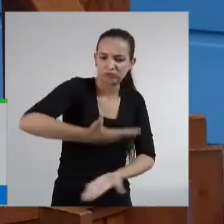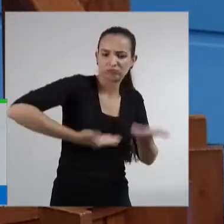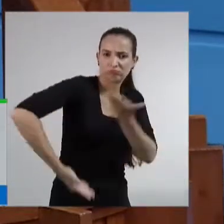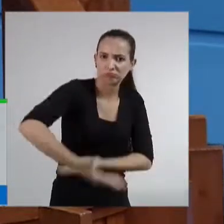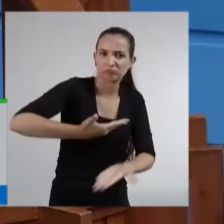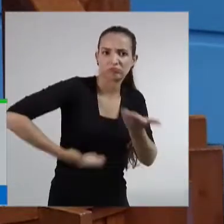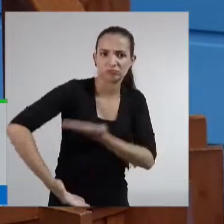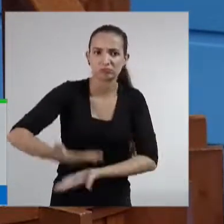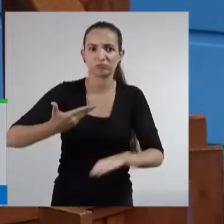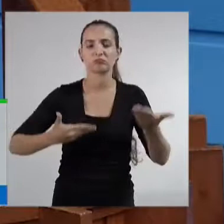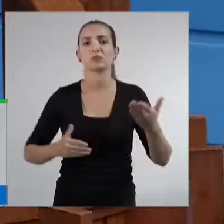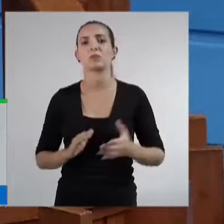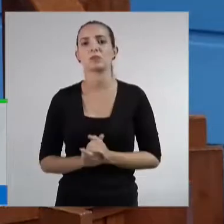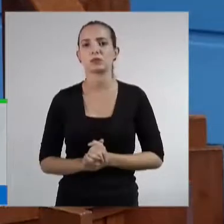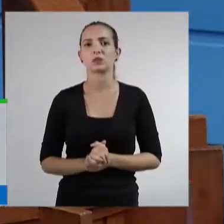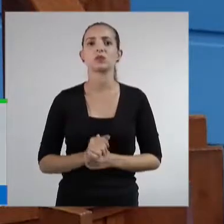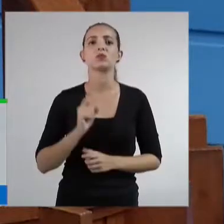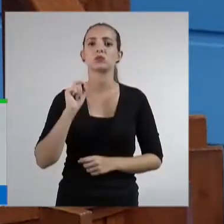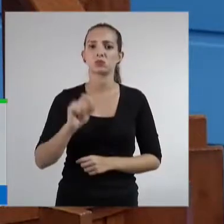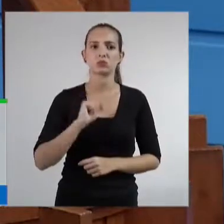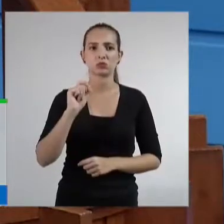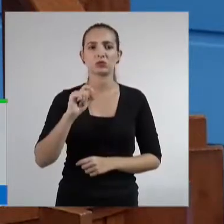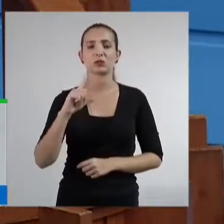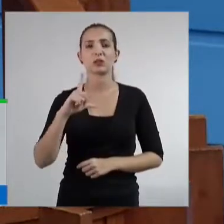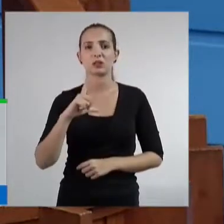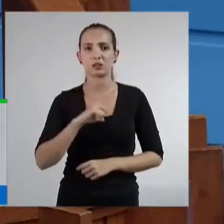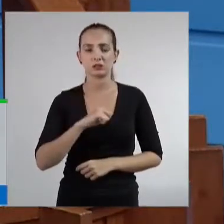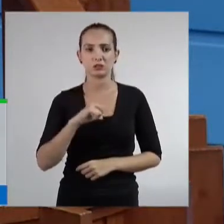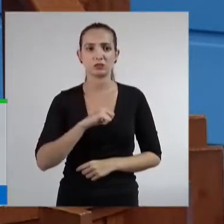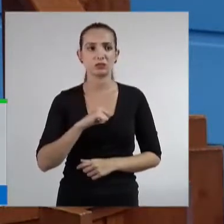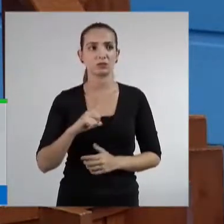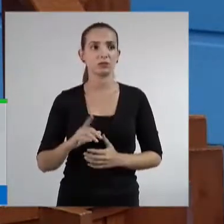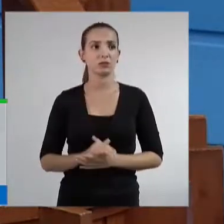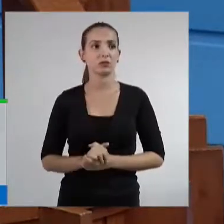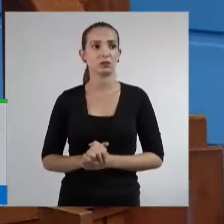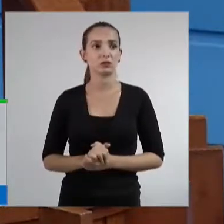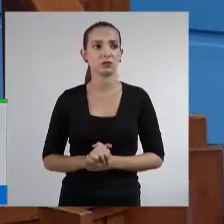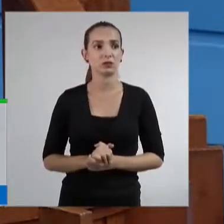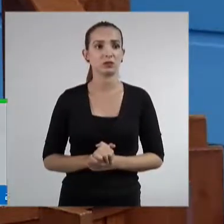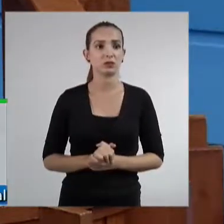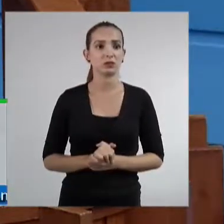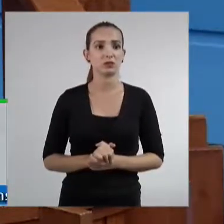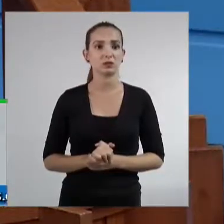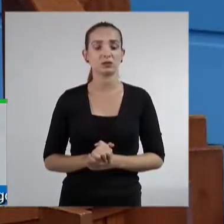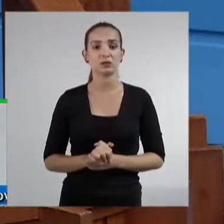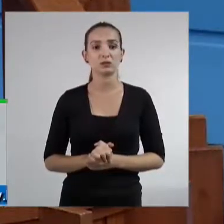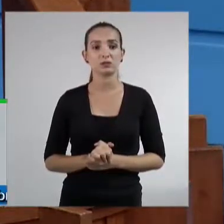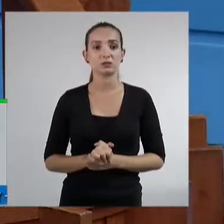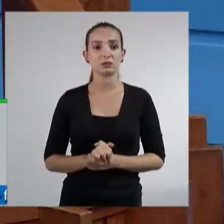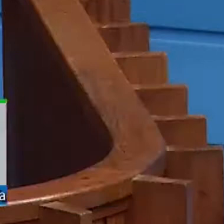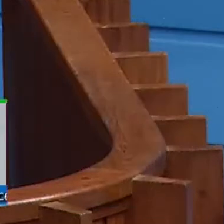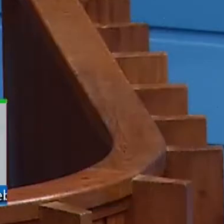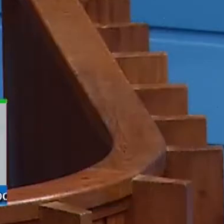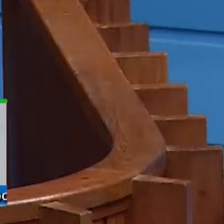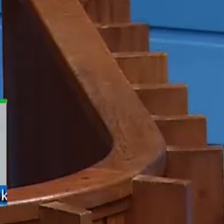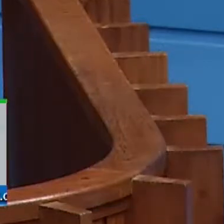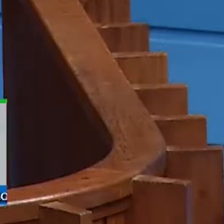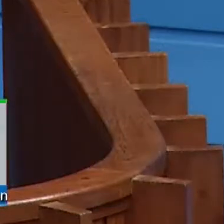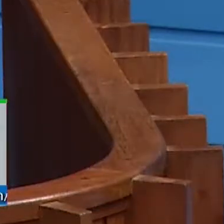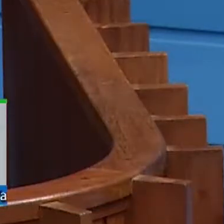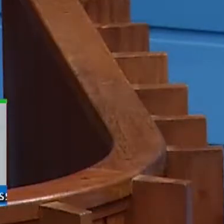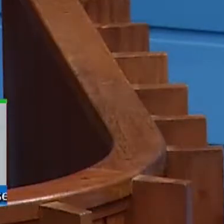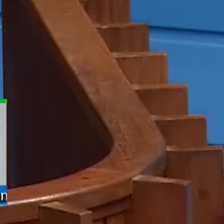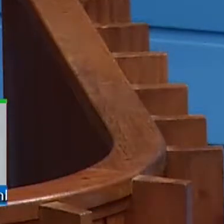essa questão à baila, porque, repito, não foi algo pontual aqui ou ali, foi generalizado. Mas,